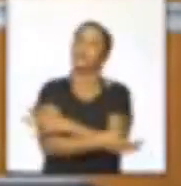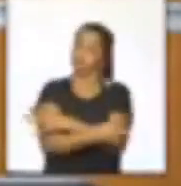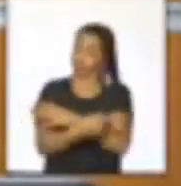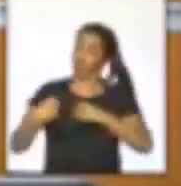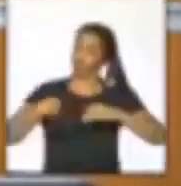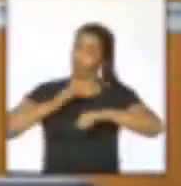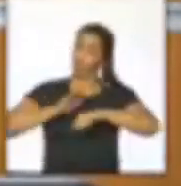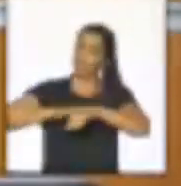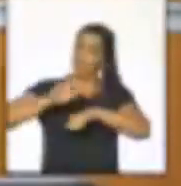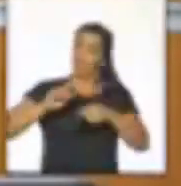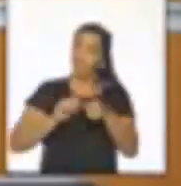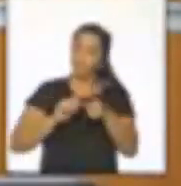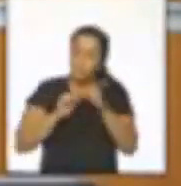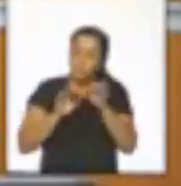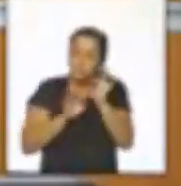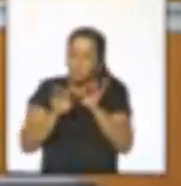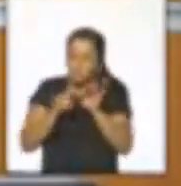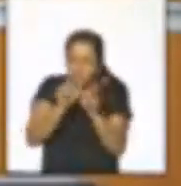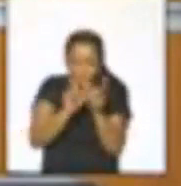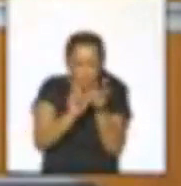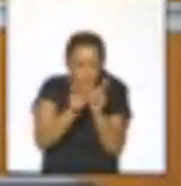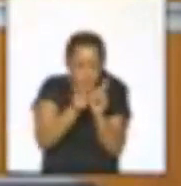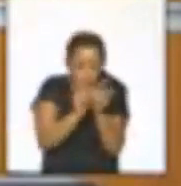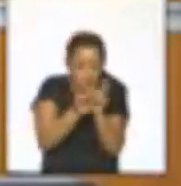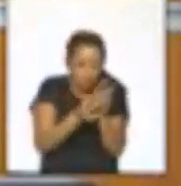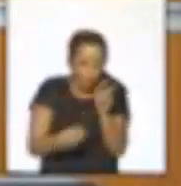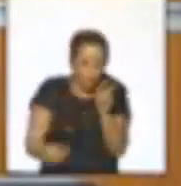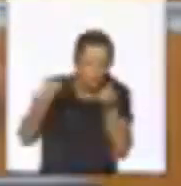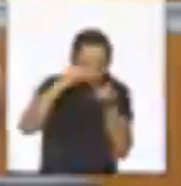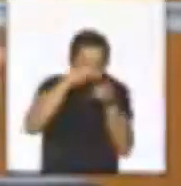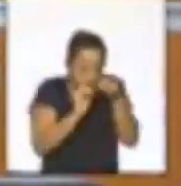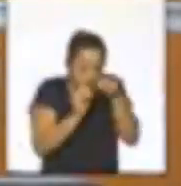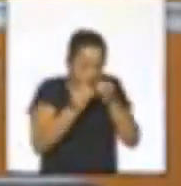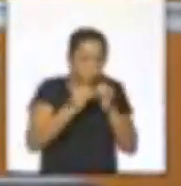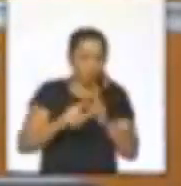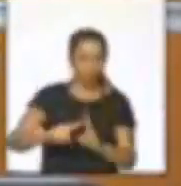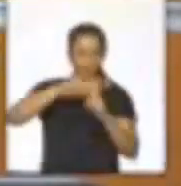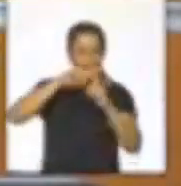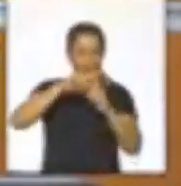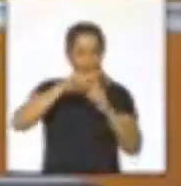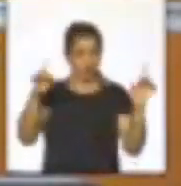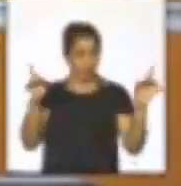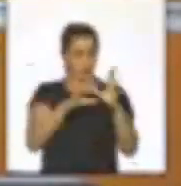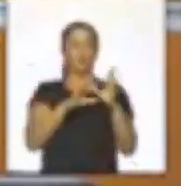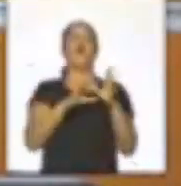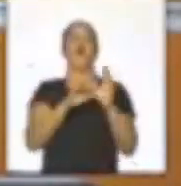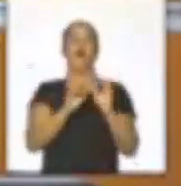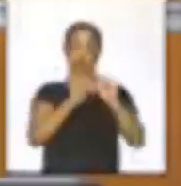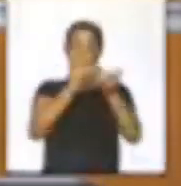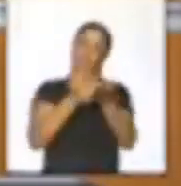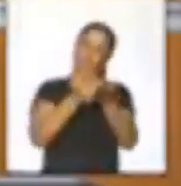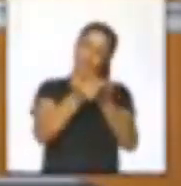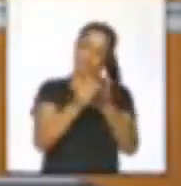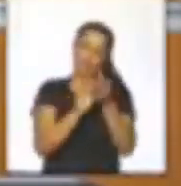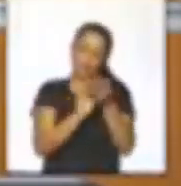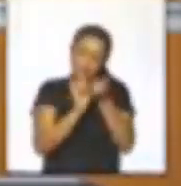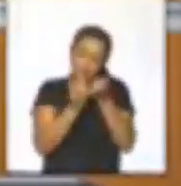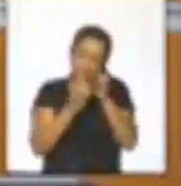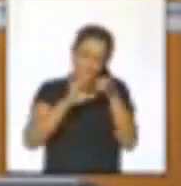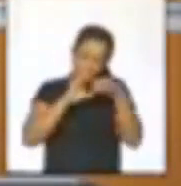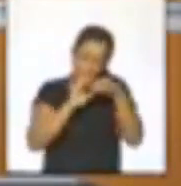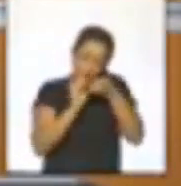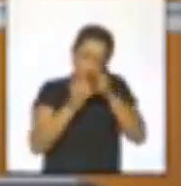algoritmos para formar a cruz. E assim a toda a montagem do cubo. Então, o algoritmo ele é muito importante no